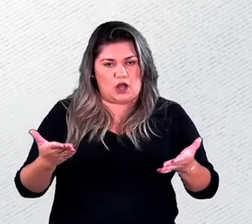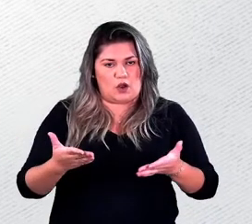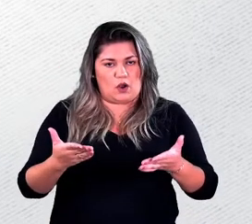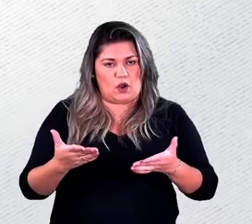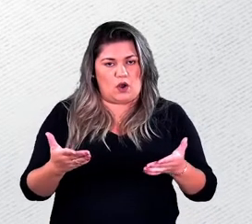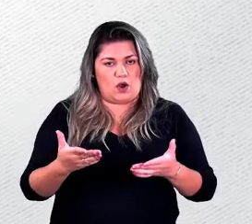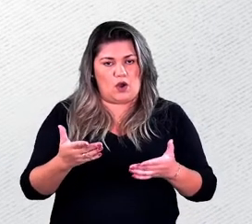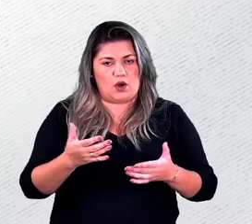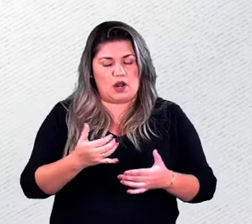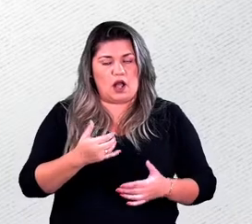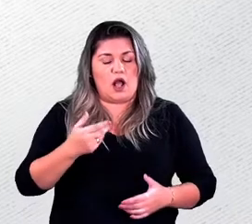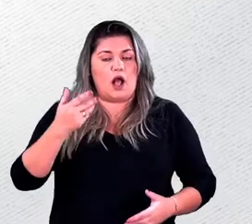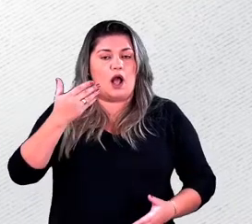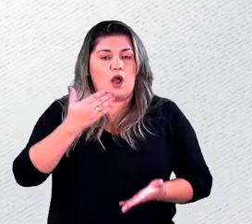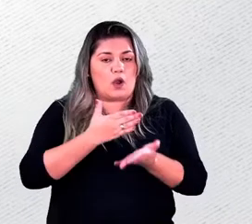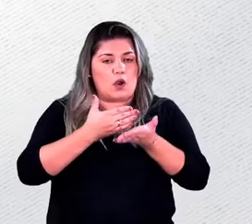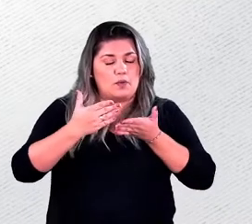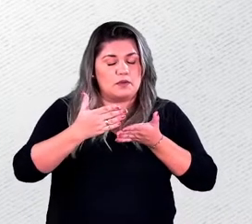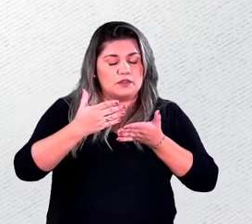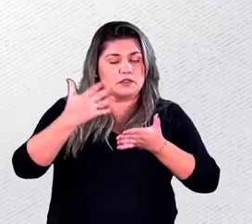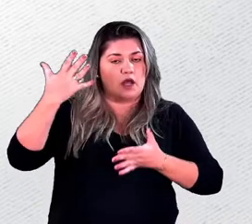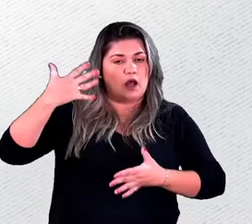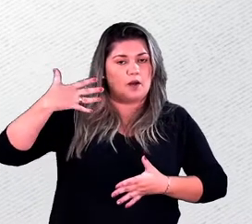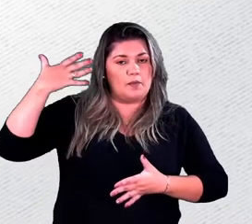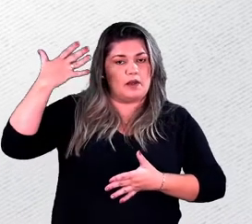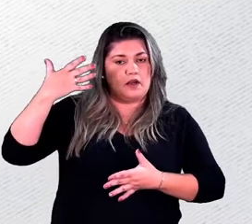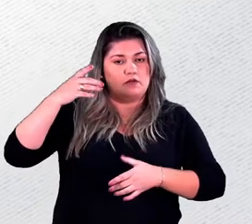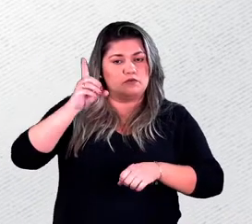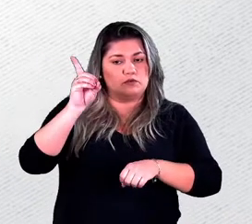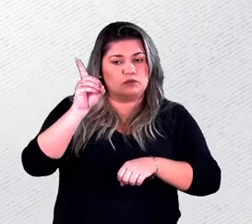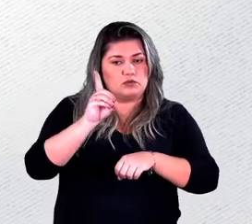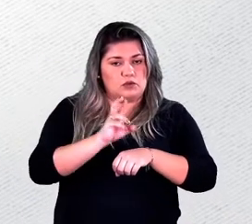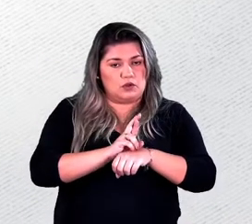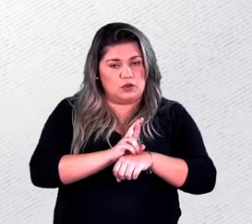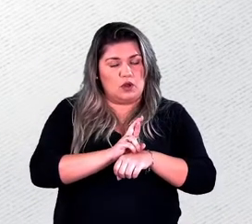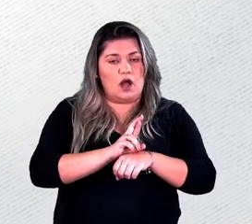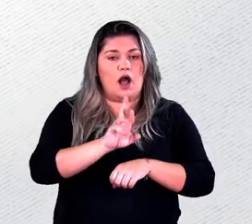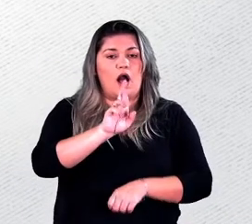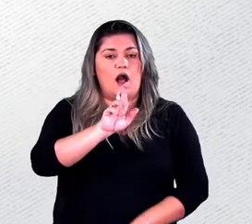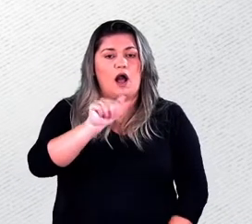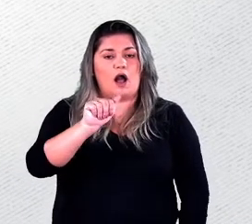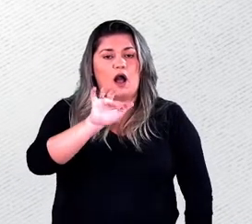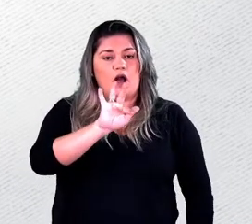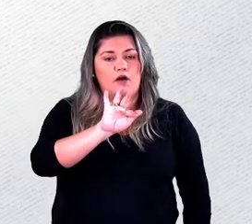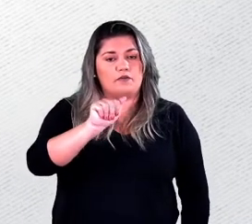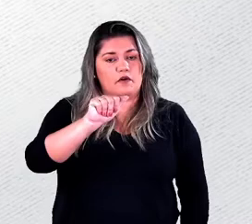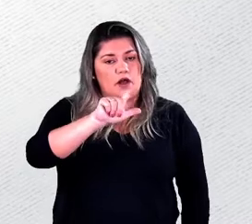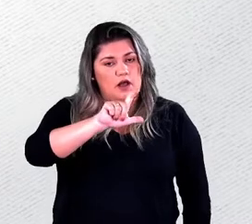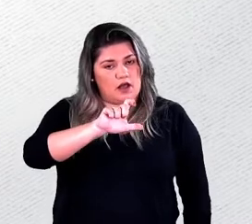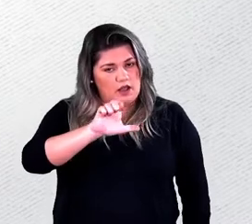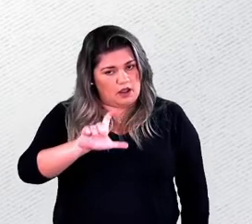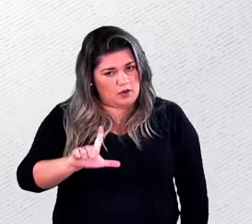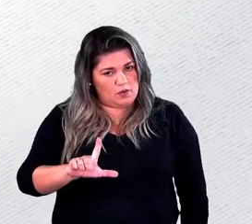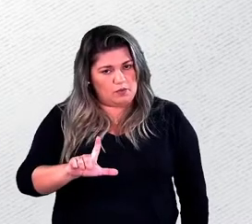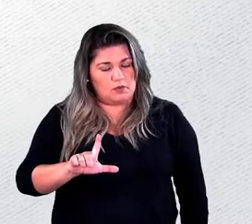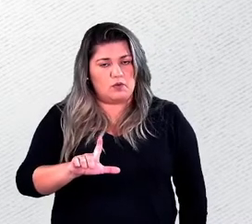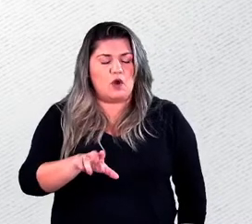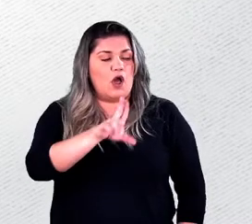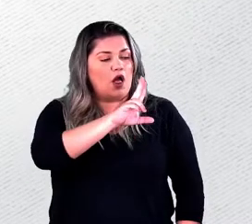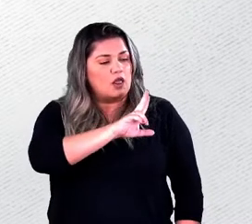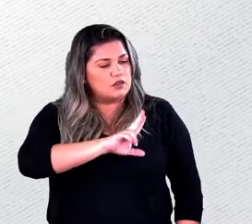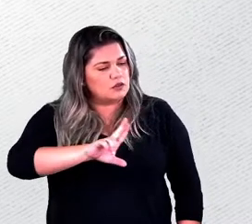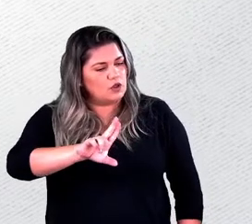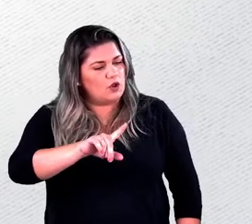adjunto do Conselho Nacional do Ministério Público Dr Rafael Meira Luiz a é Em Nome do Nosso